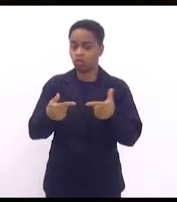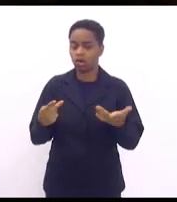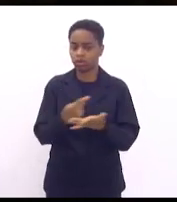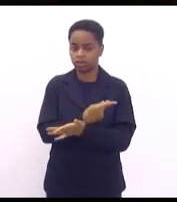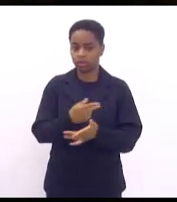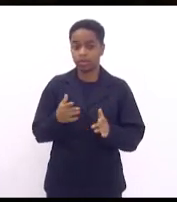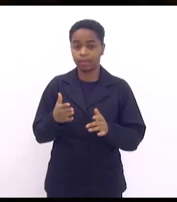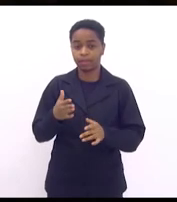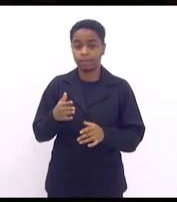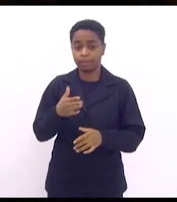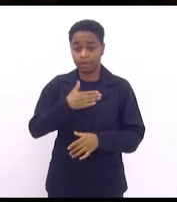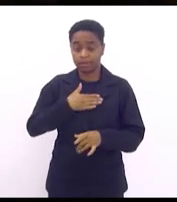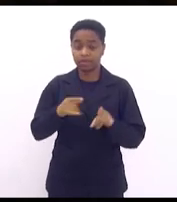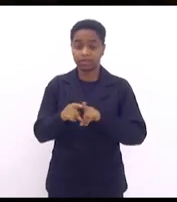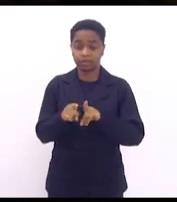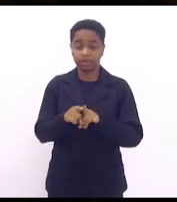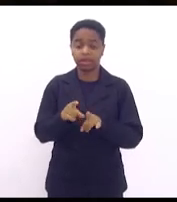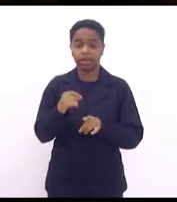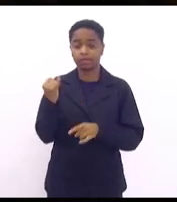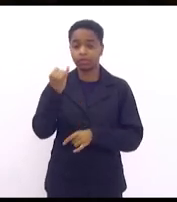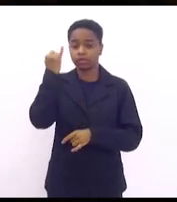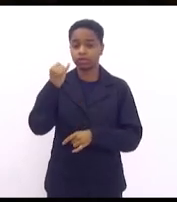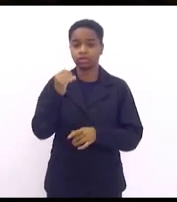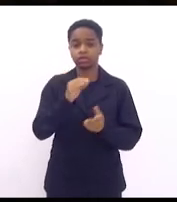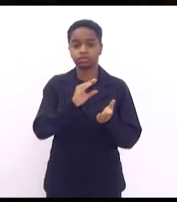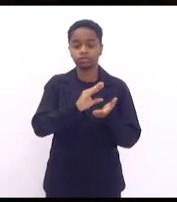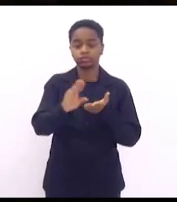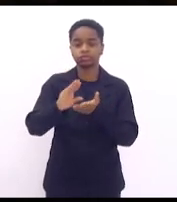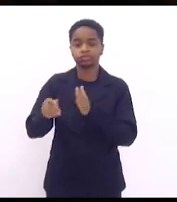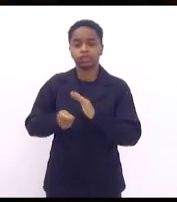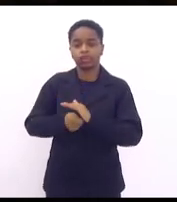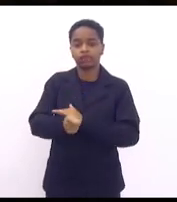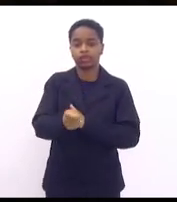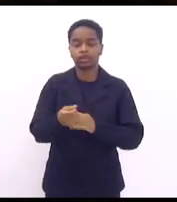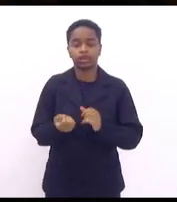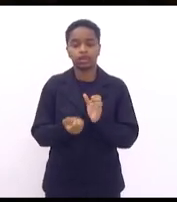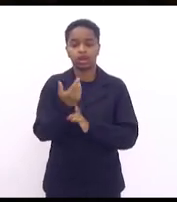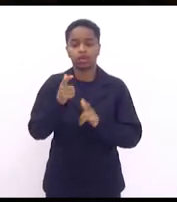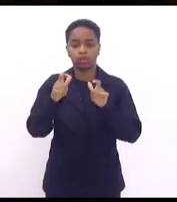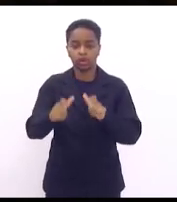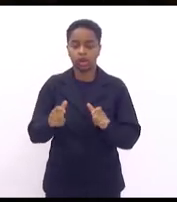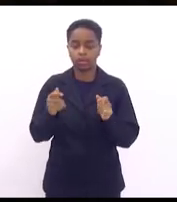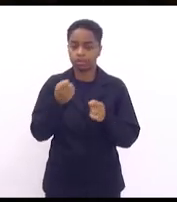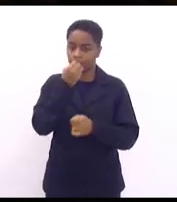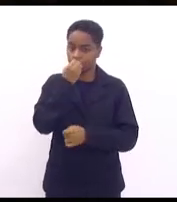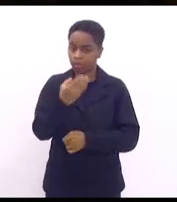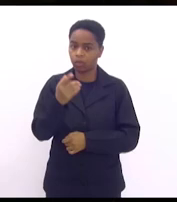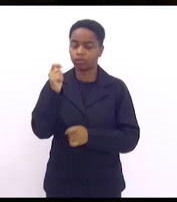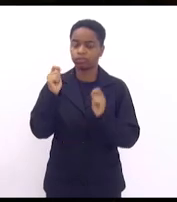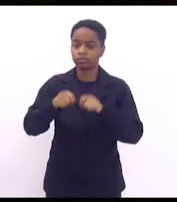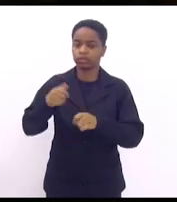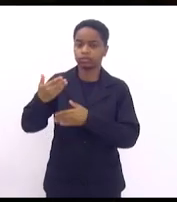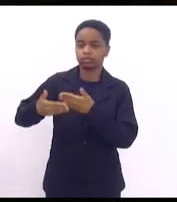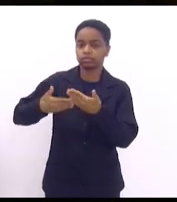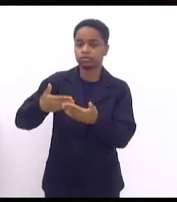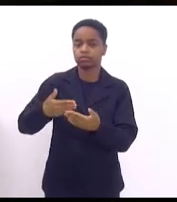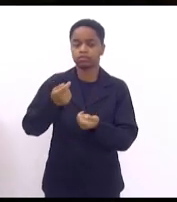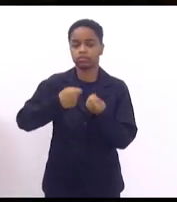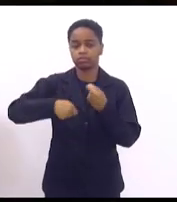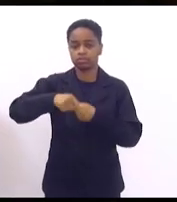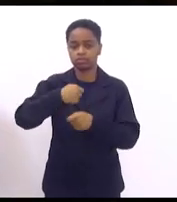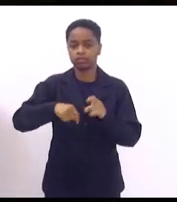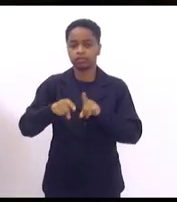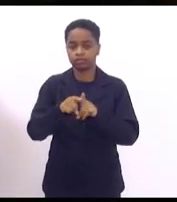e renda, também é fundamental fazer investimento, criar um ambiente próspero para os negócios, um ambiente próspero para